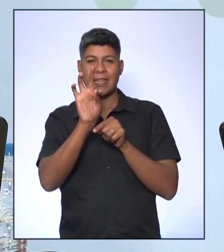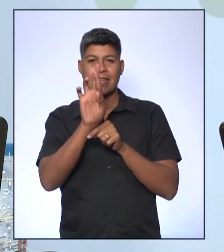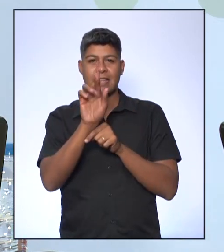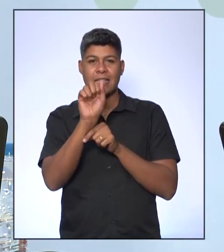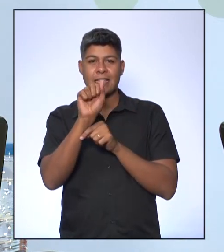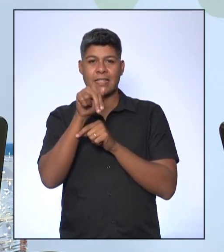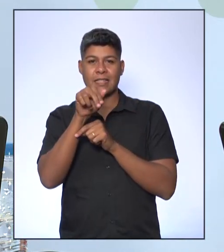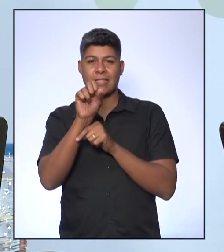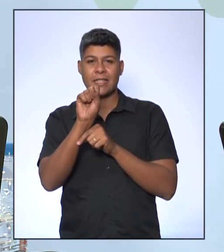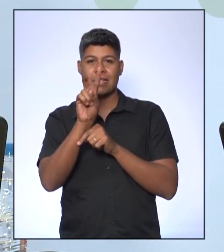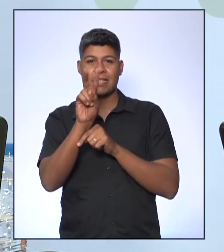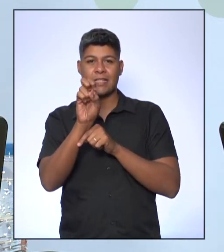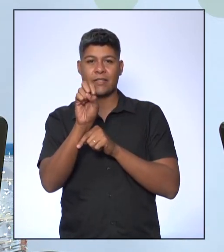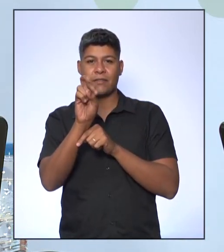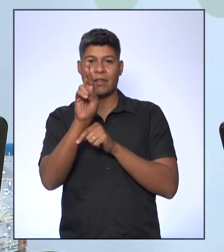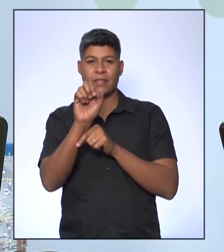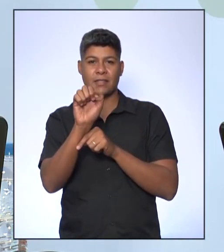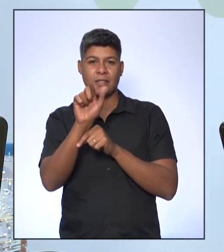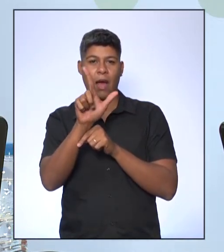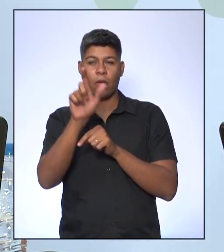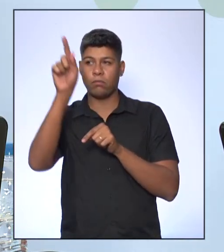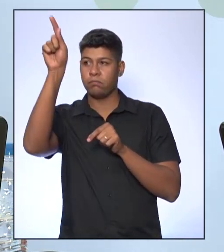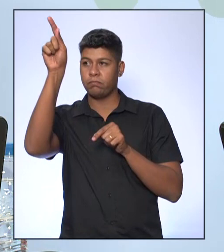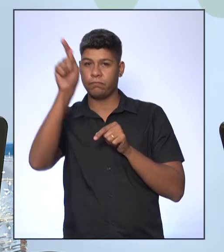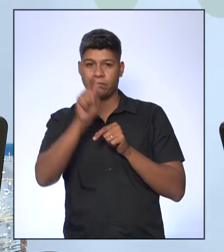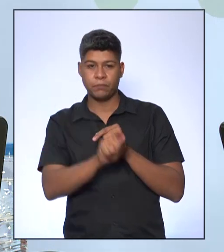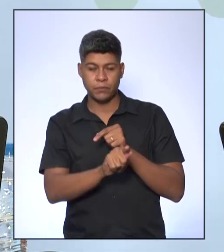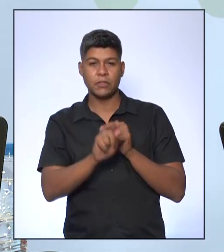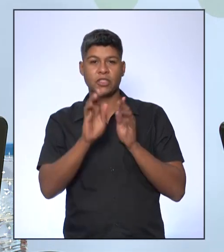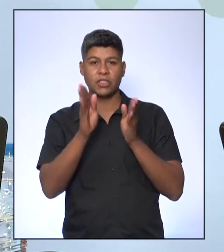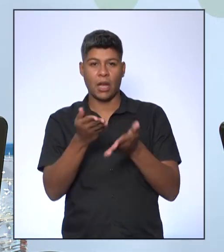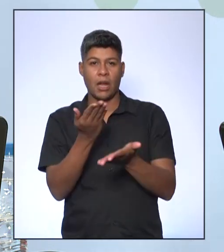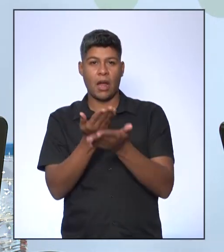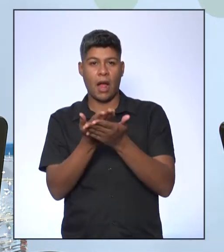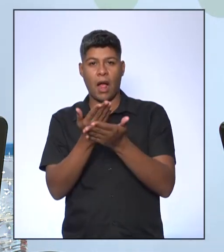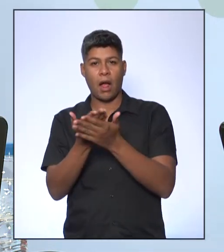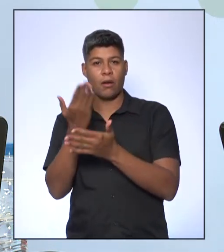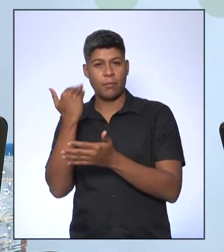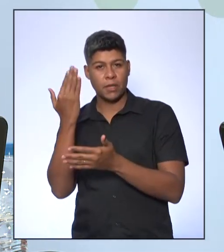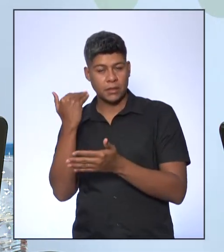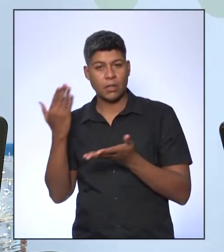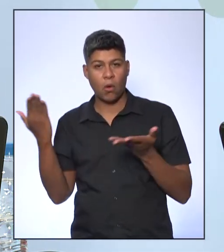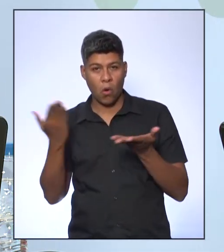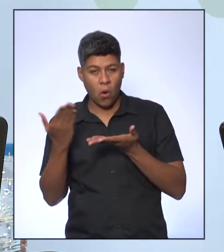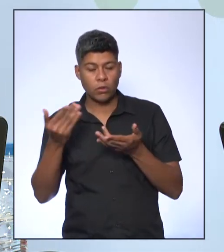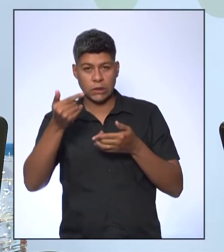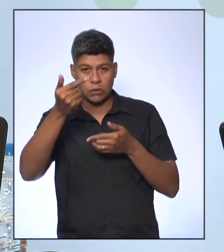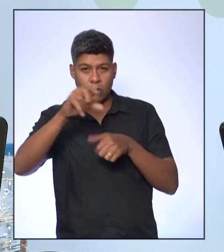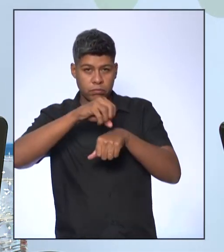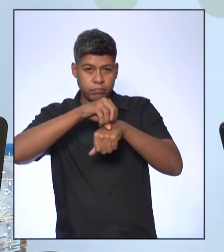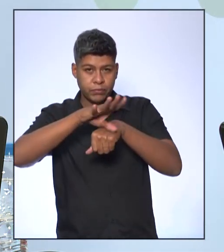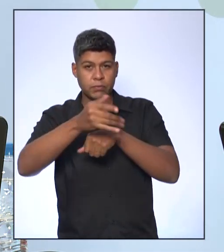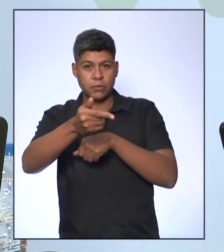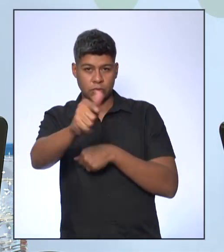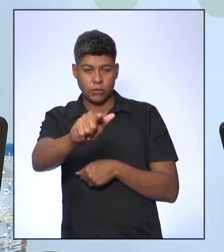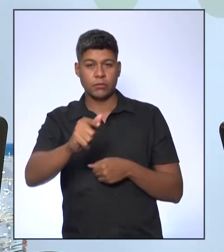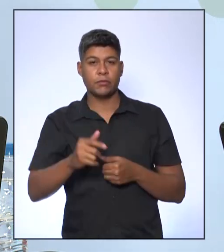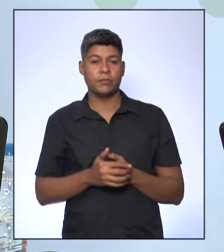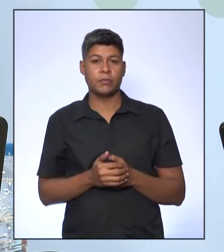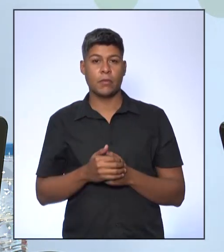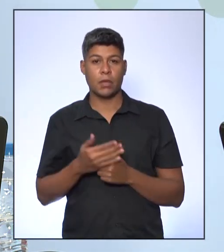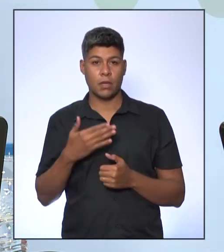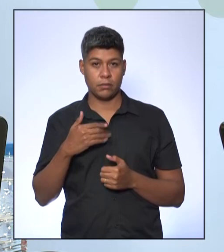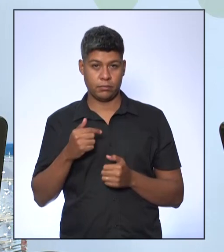YouTube do Centro de Mídia São Paulo, que muitas das coisas que a gente trabalhou na aula passada, a gente vai reforçar e trabalhar nessa também. Isso mesmo. E eu vou